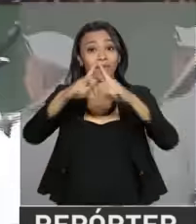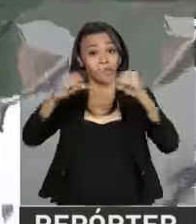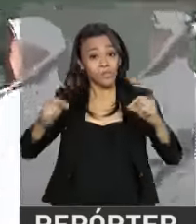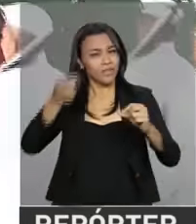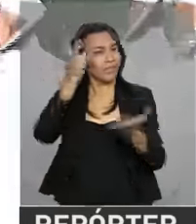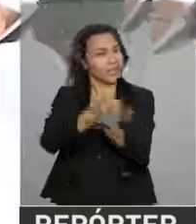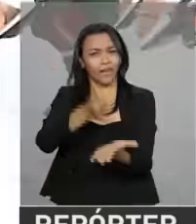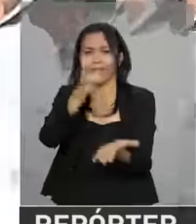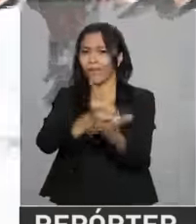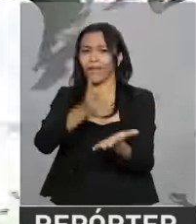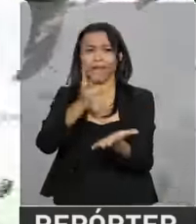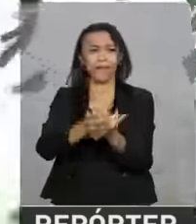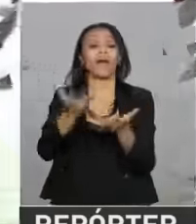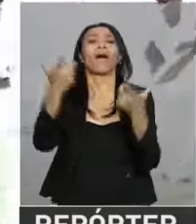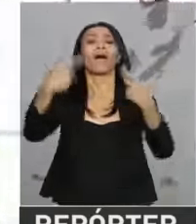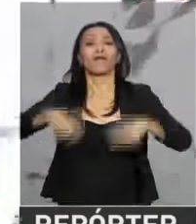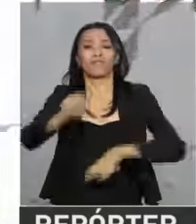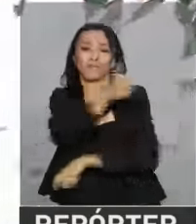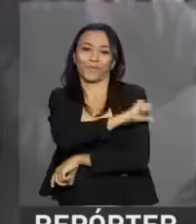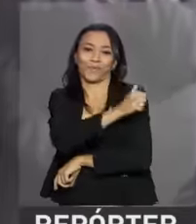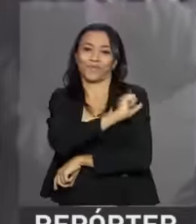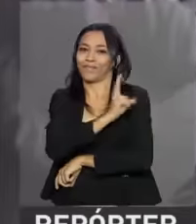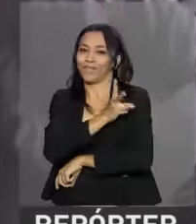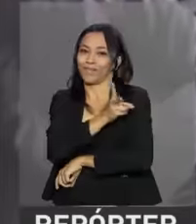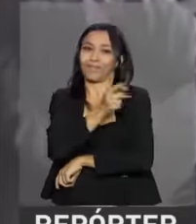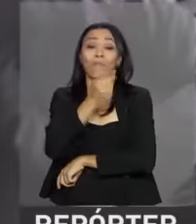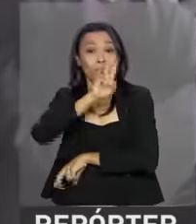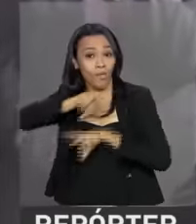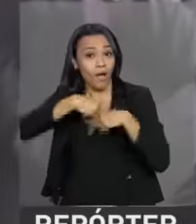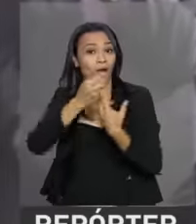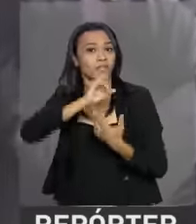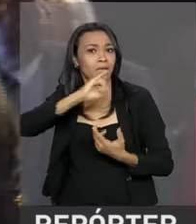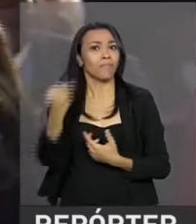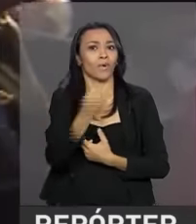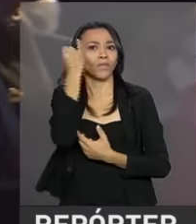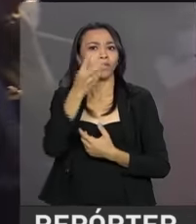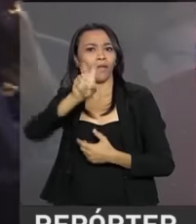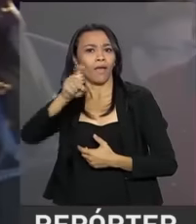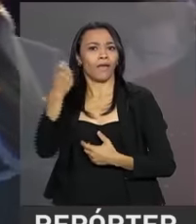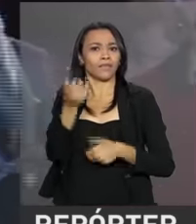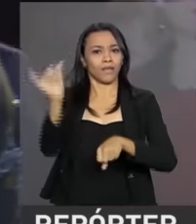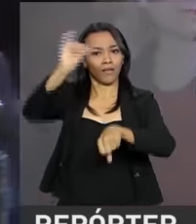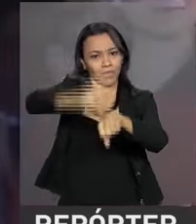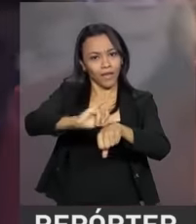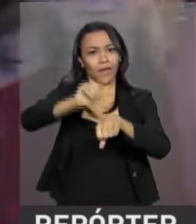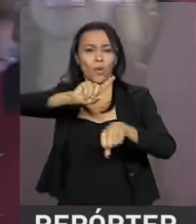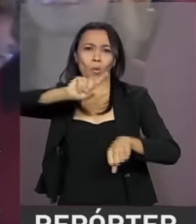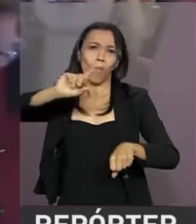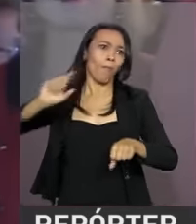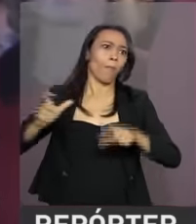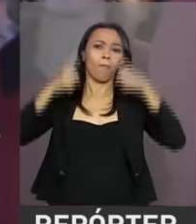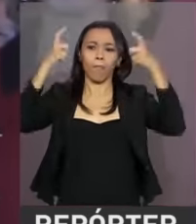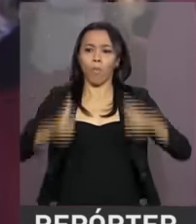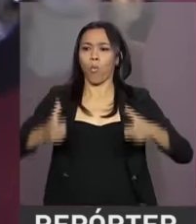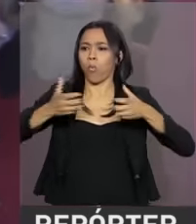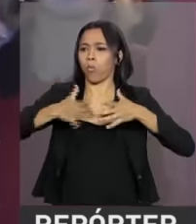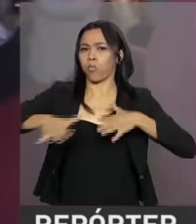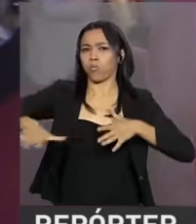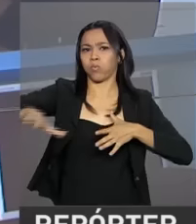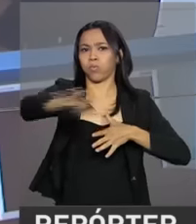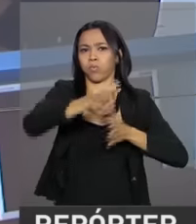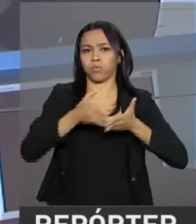então, a parada ocorria no Rio de Janeiro, pela importância da ex-capital ao sediar o maior polo naval do